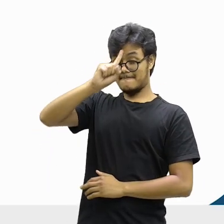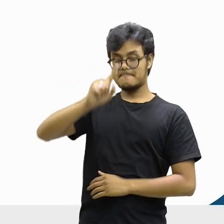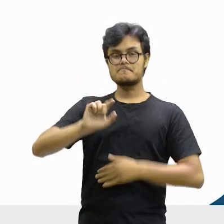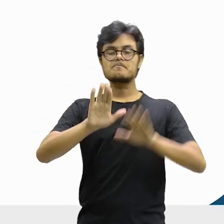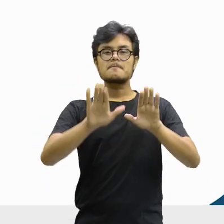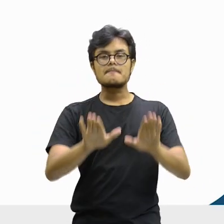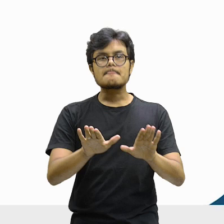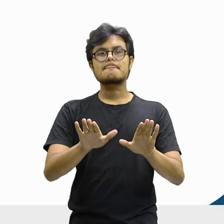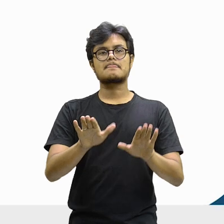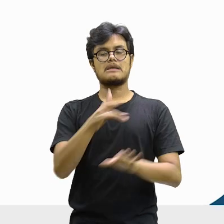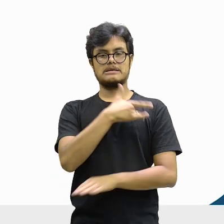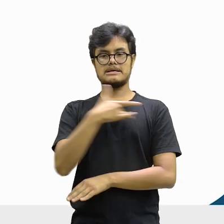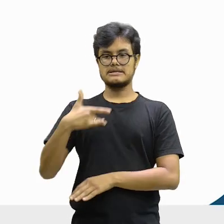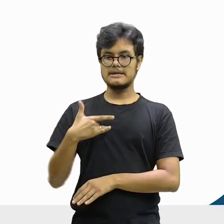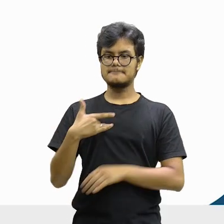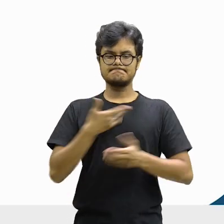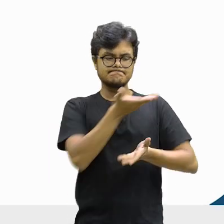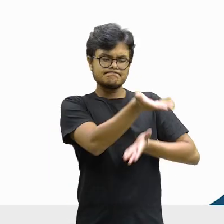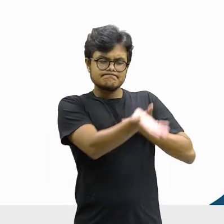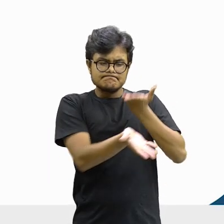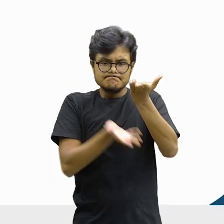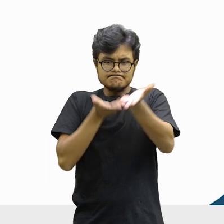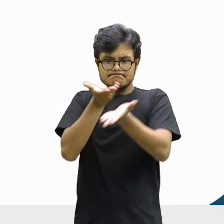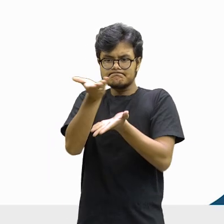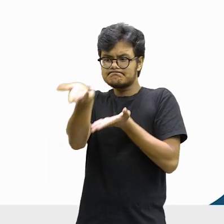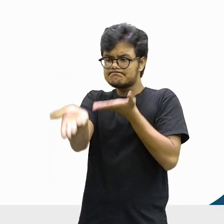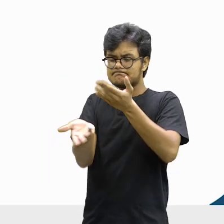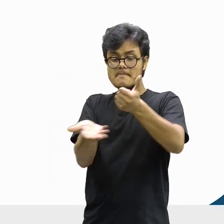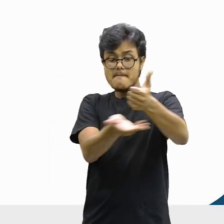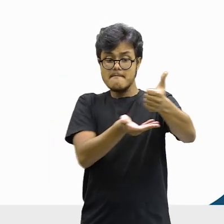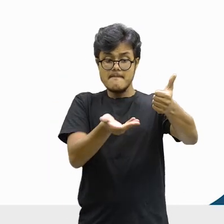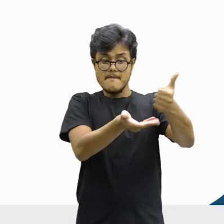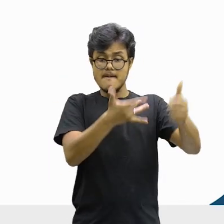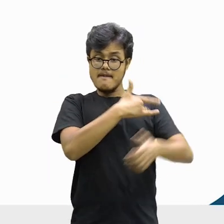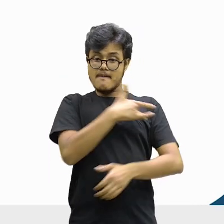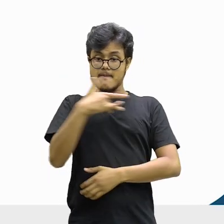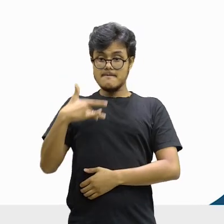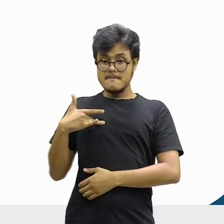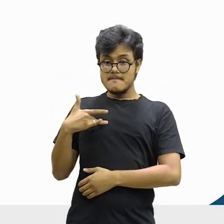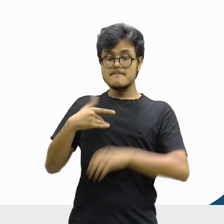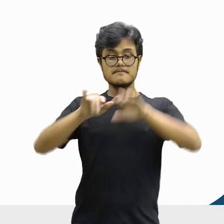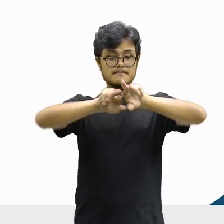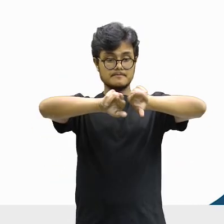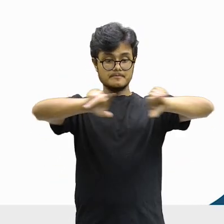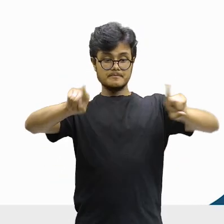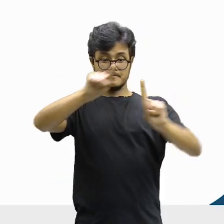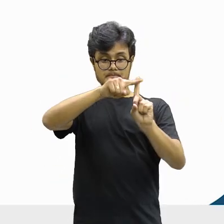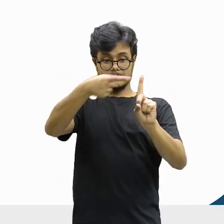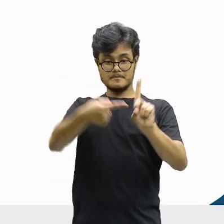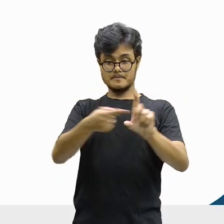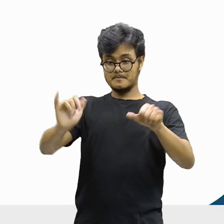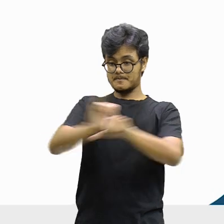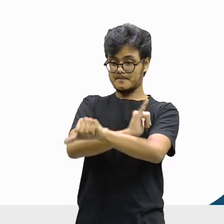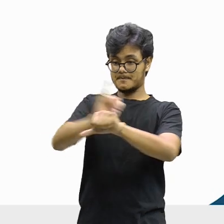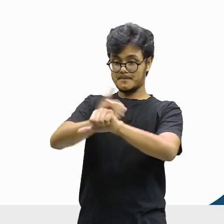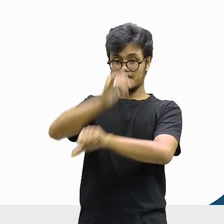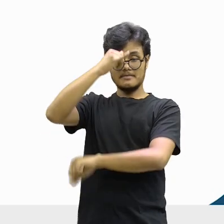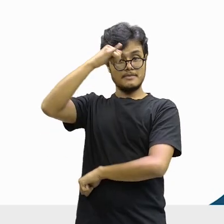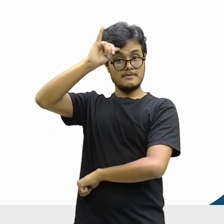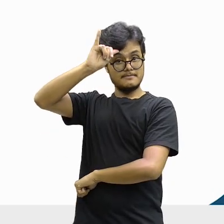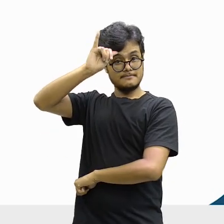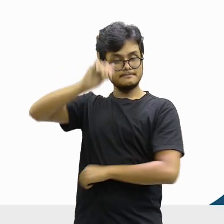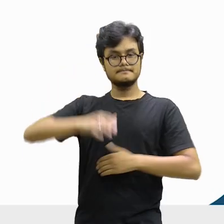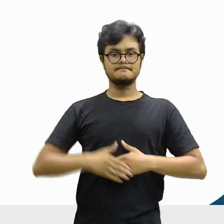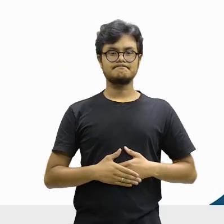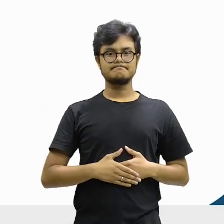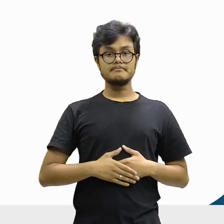da Qualidade de Atenção Básica, a diversidade de métodos disponíveis, no entanto,